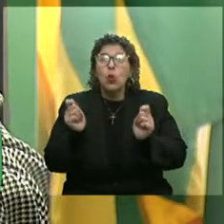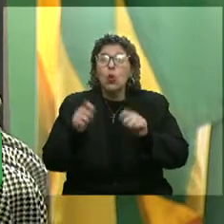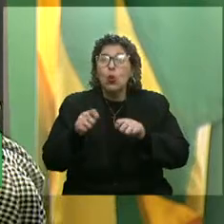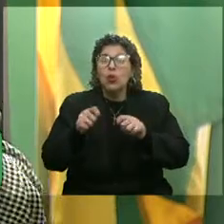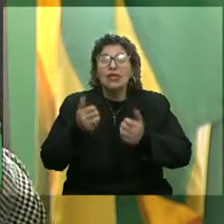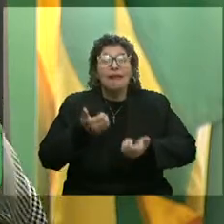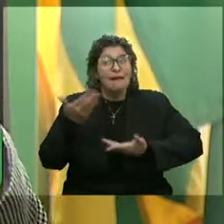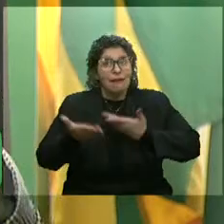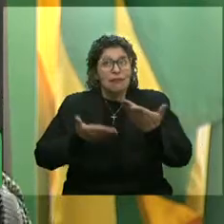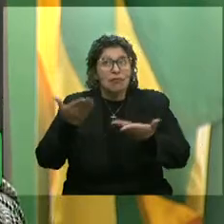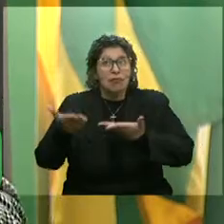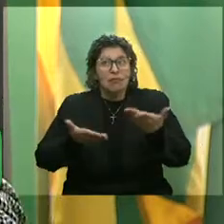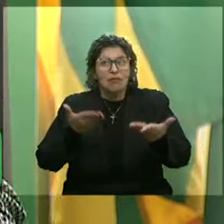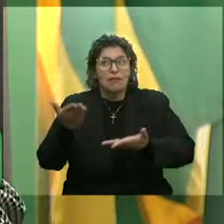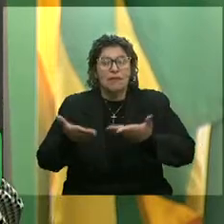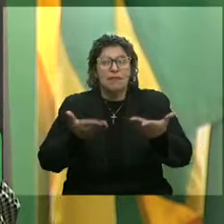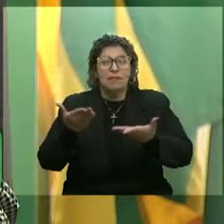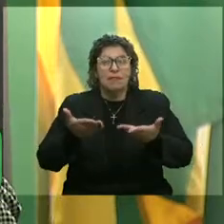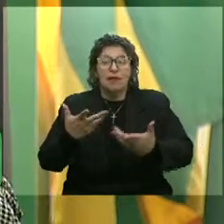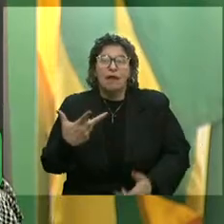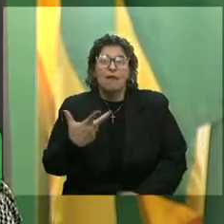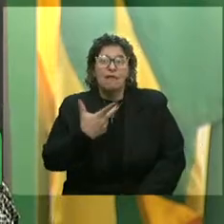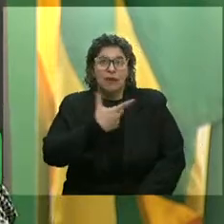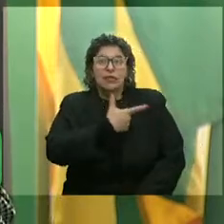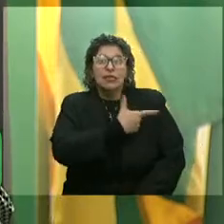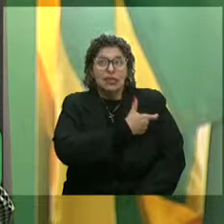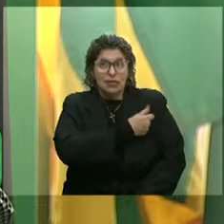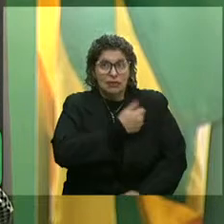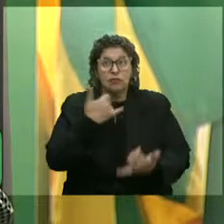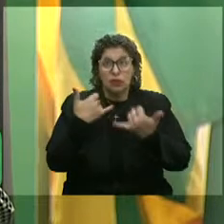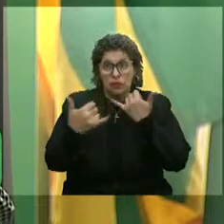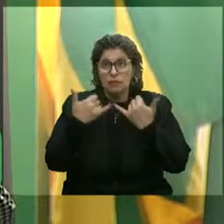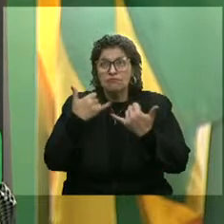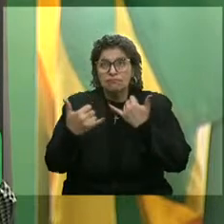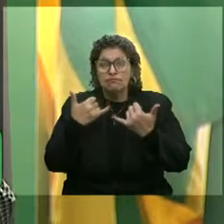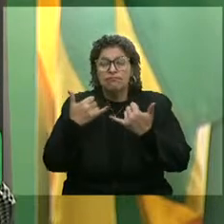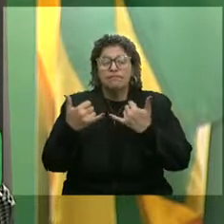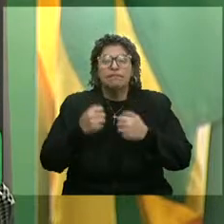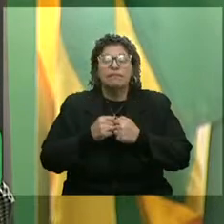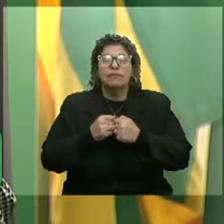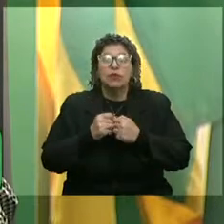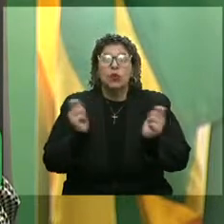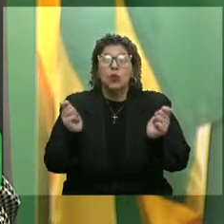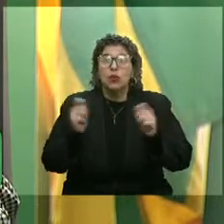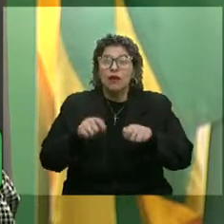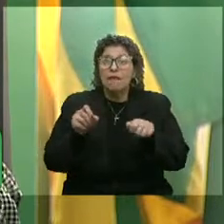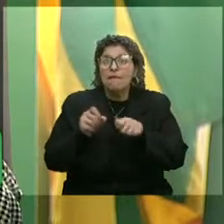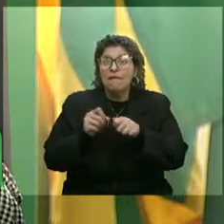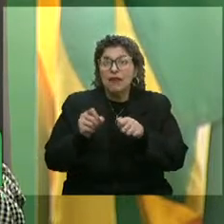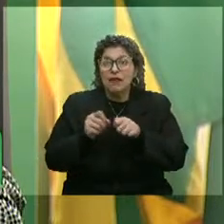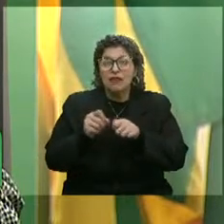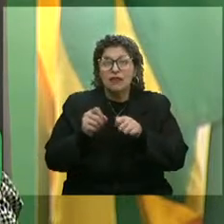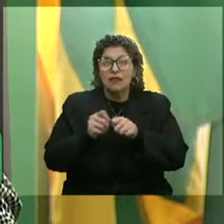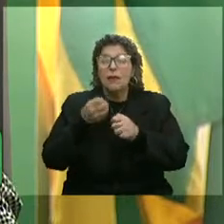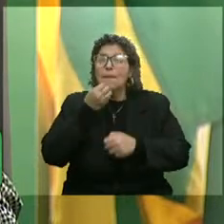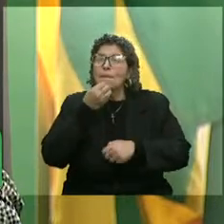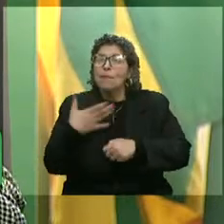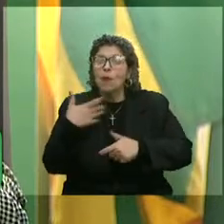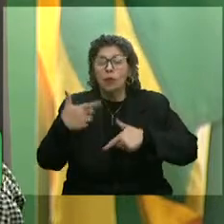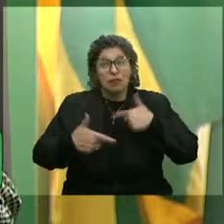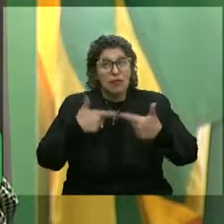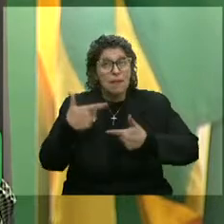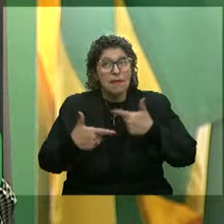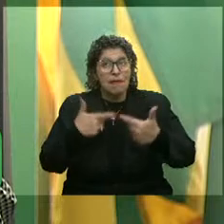consegue atender, a vacinação é um exemplo concreto, tanto é que consegue fazer um bom